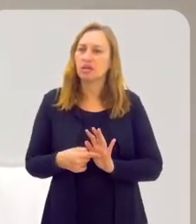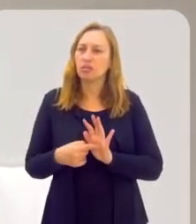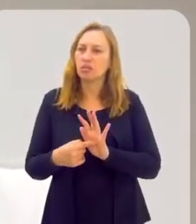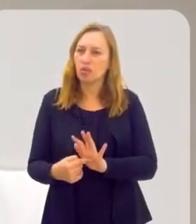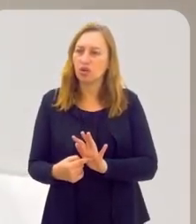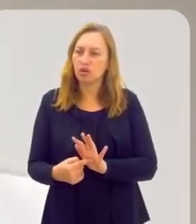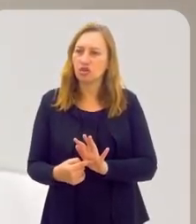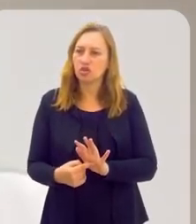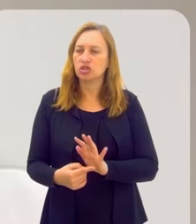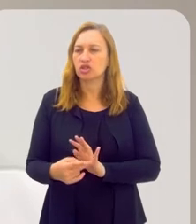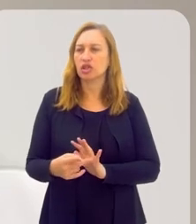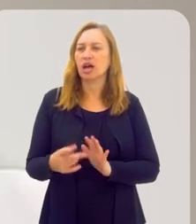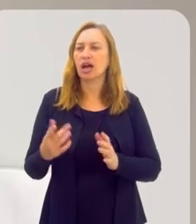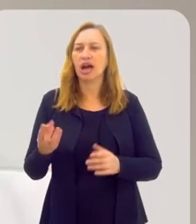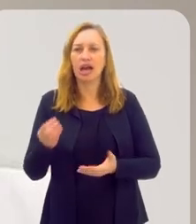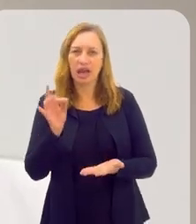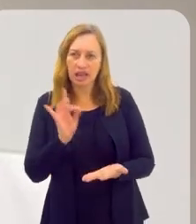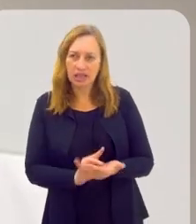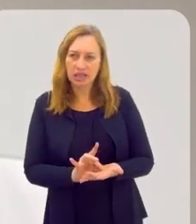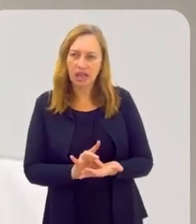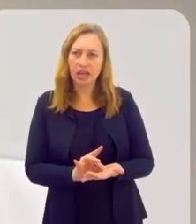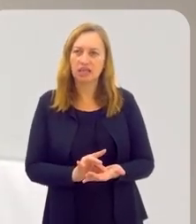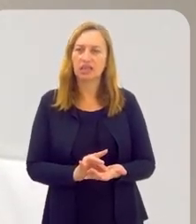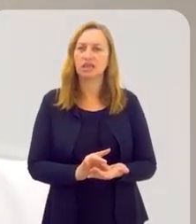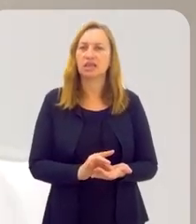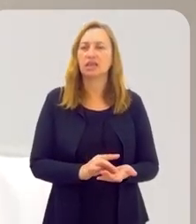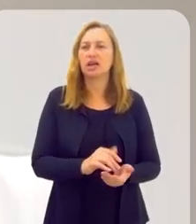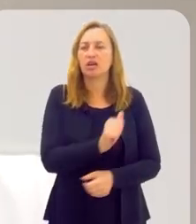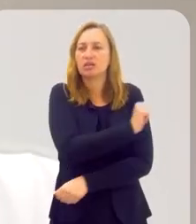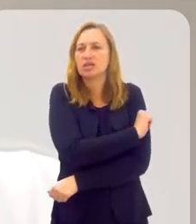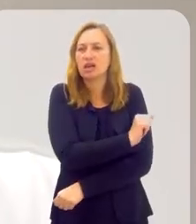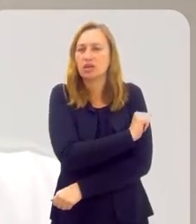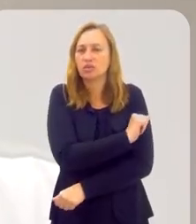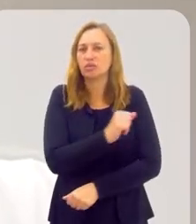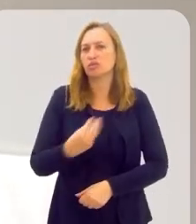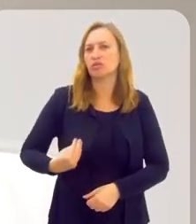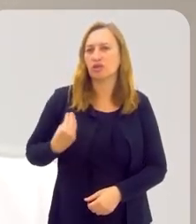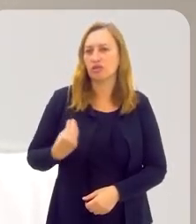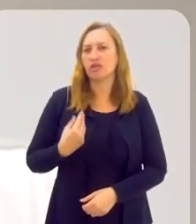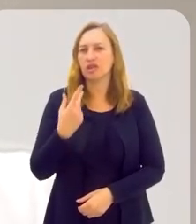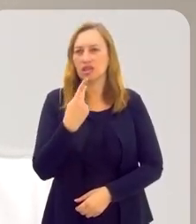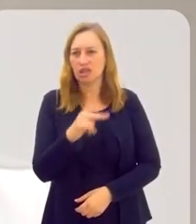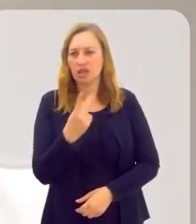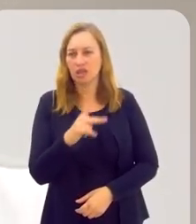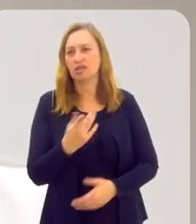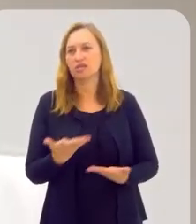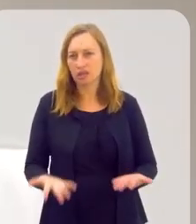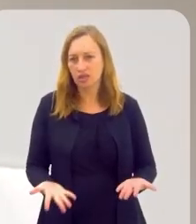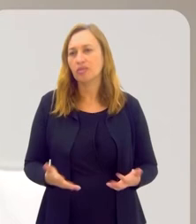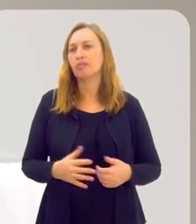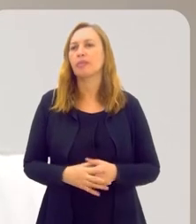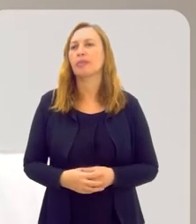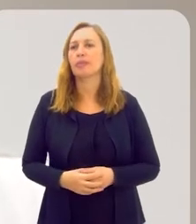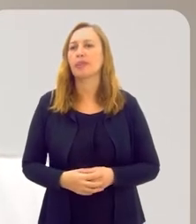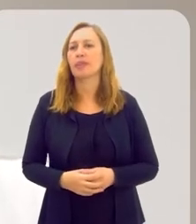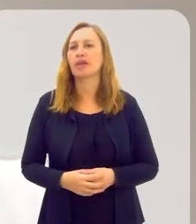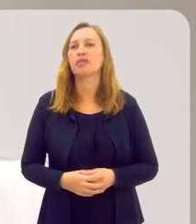mensagem aos atletas do que é a realidade vivida em primeira pessoa por ele no seu percurso desportivo. E,